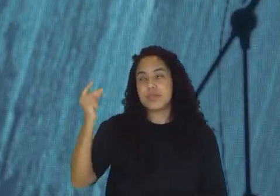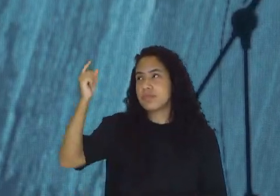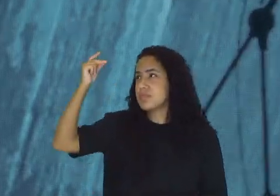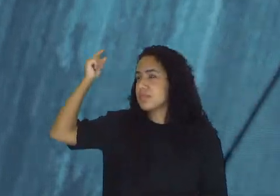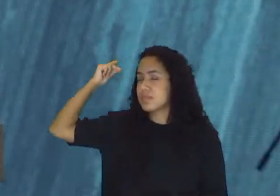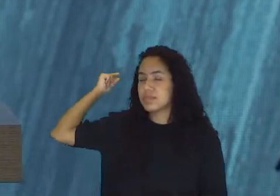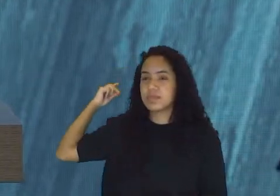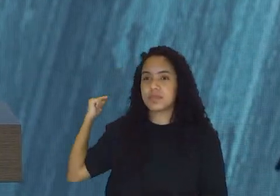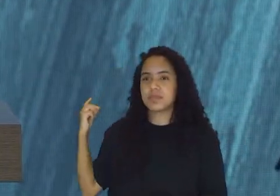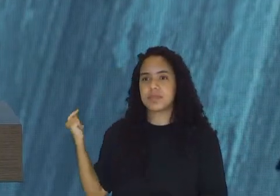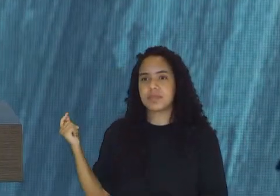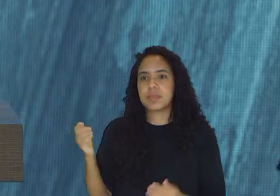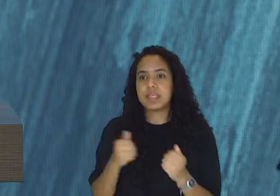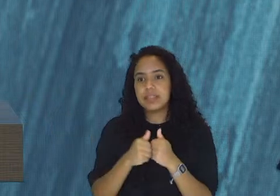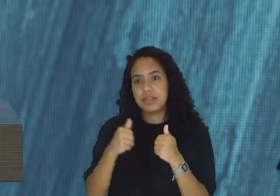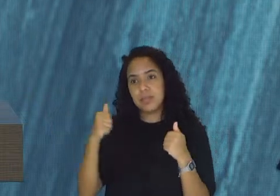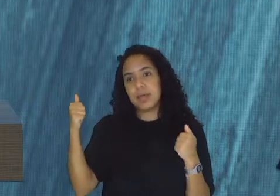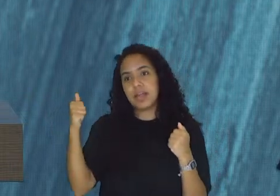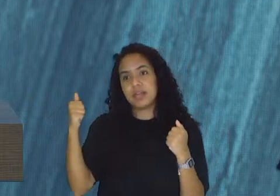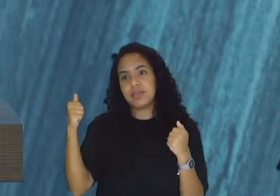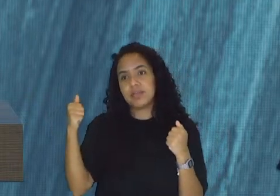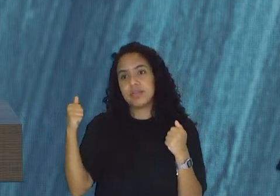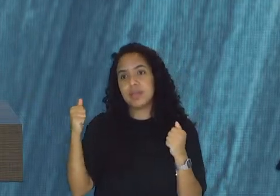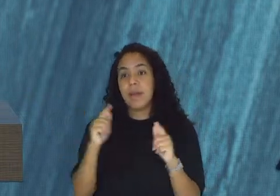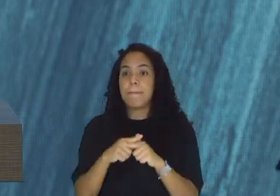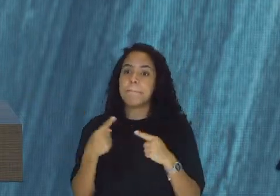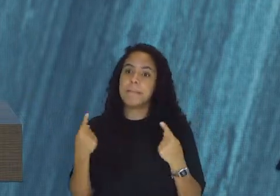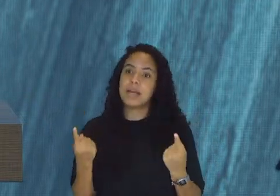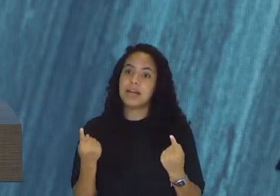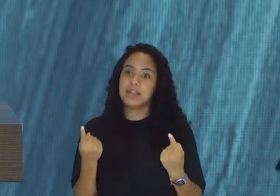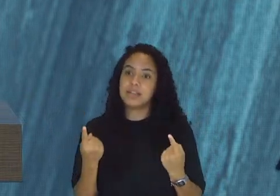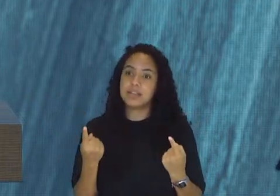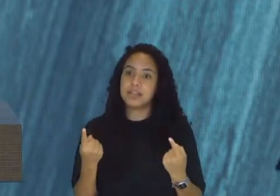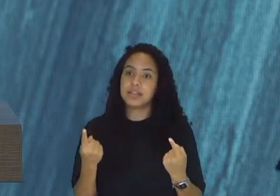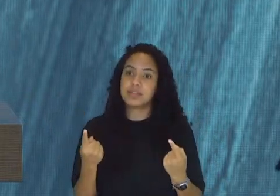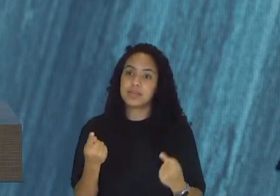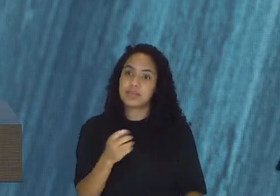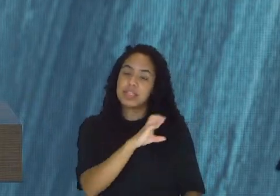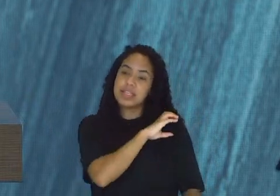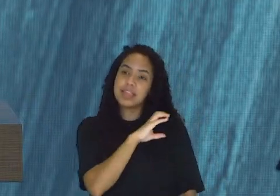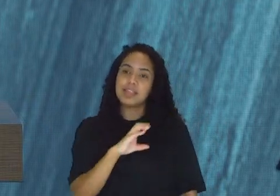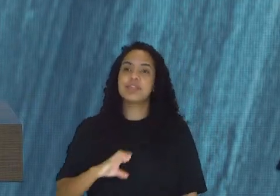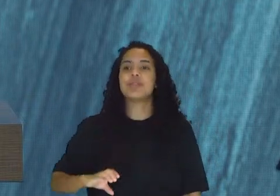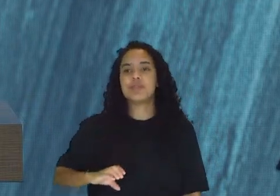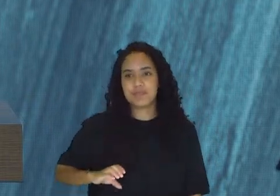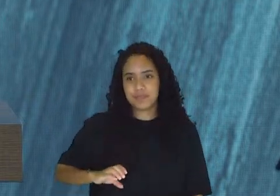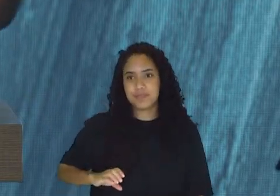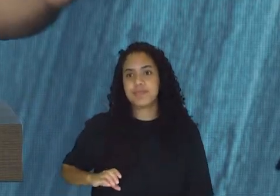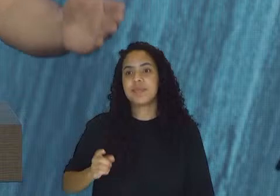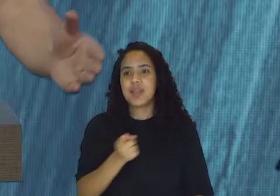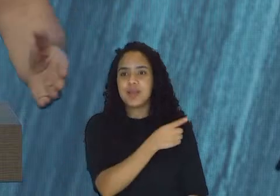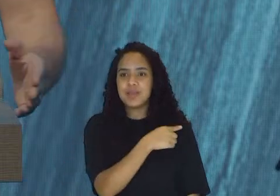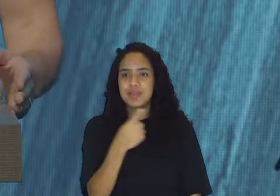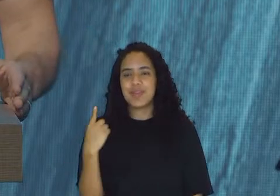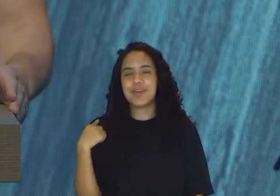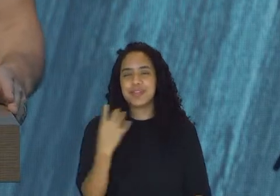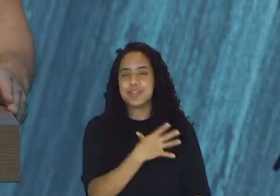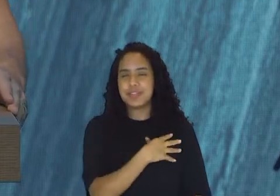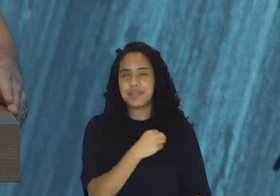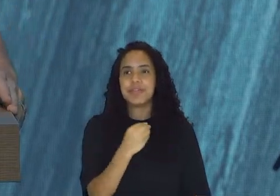tornamos filhos. E é verdade que entre a saída da vida de escravo e a